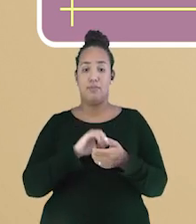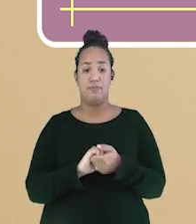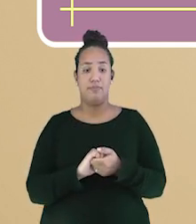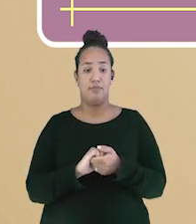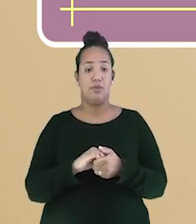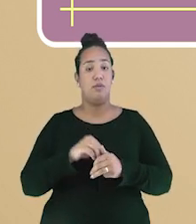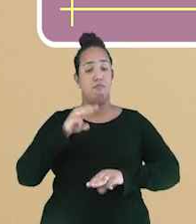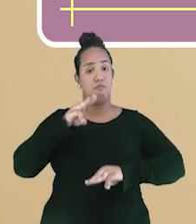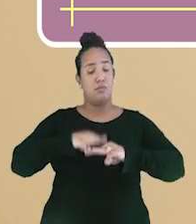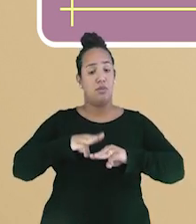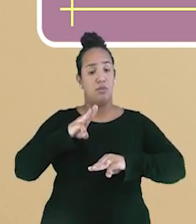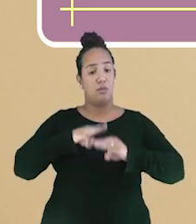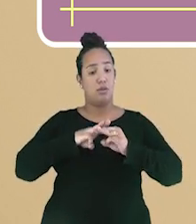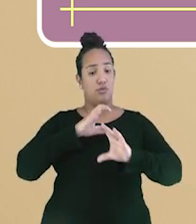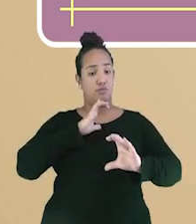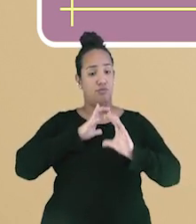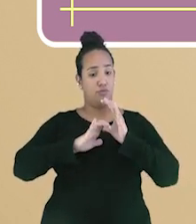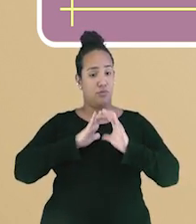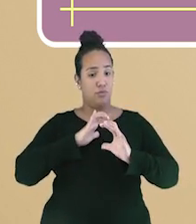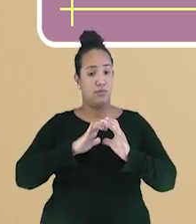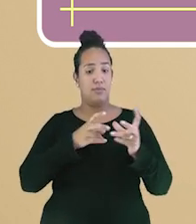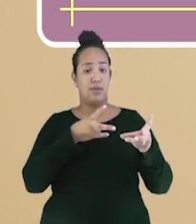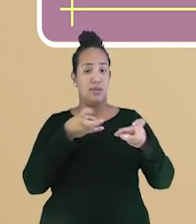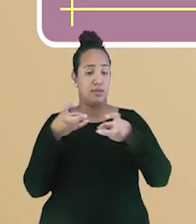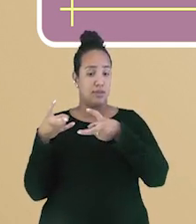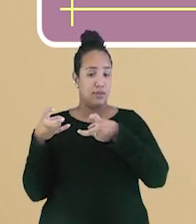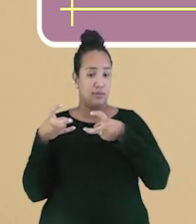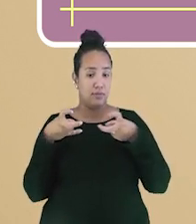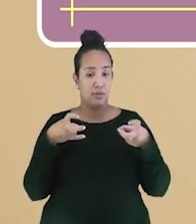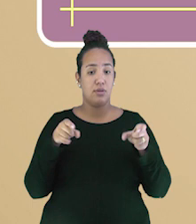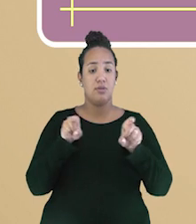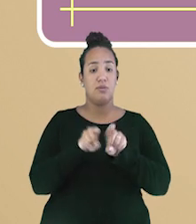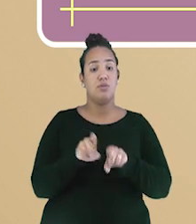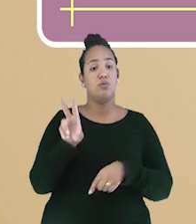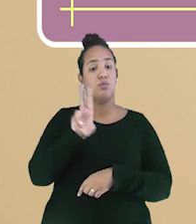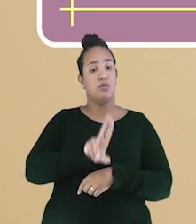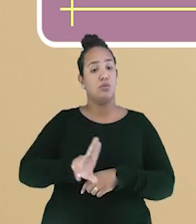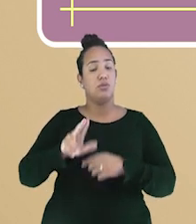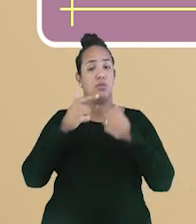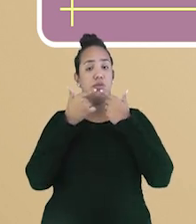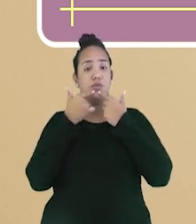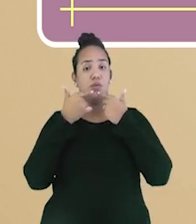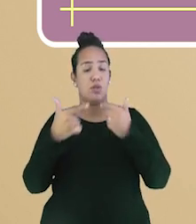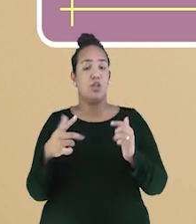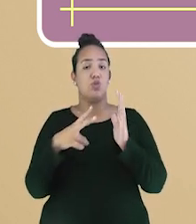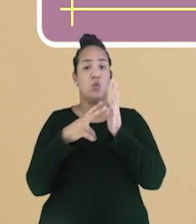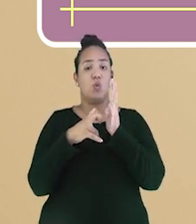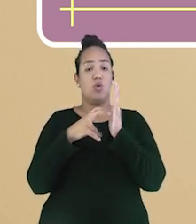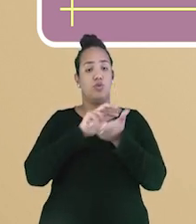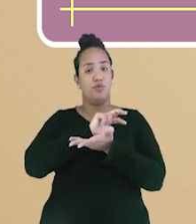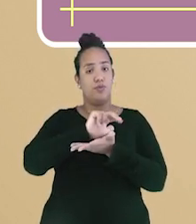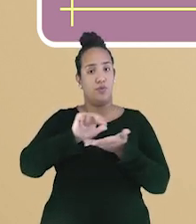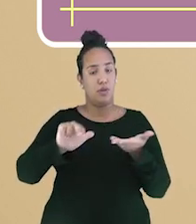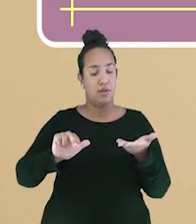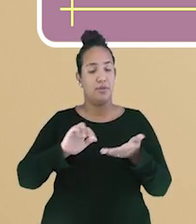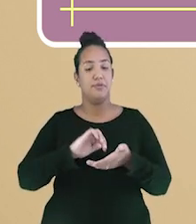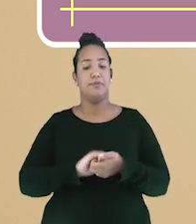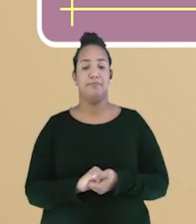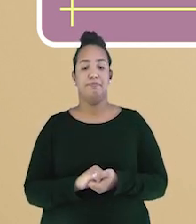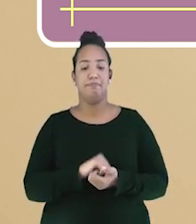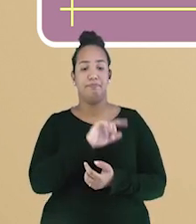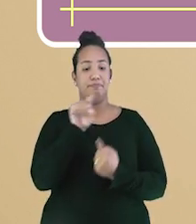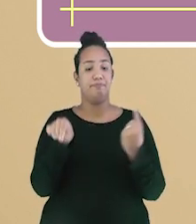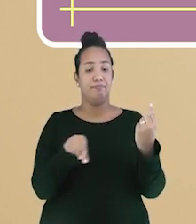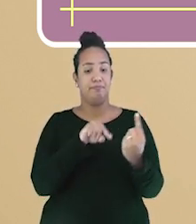matematicamente identificando interpretando e utilizando diferentes linguagens e códigos e tem como